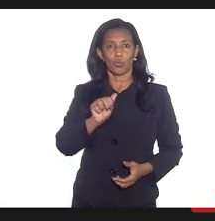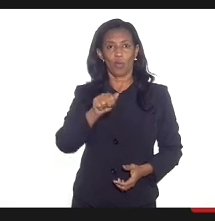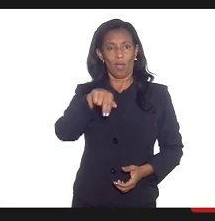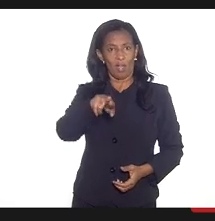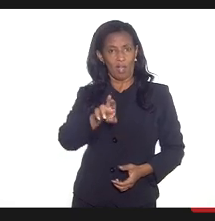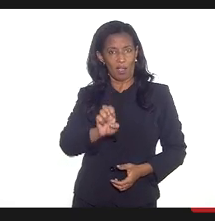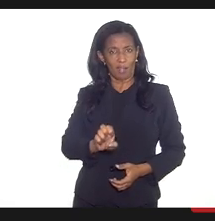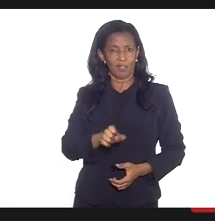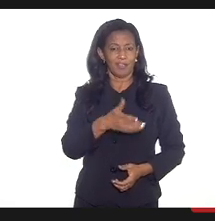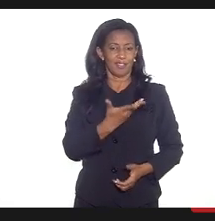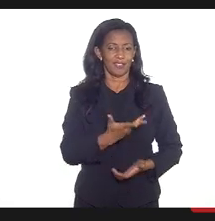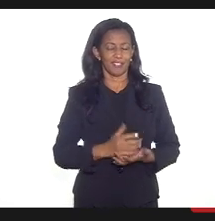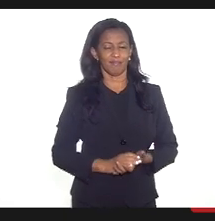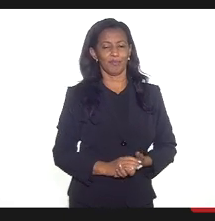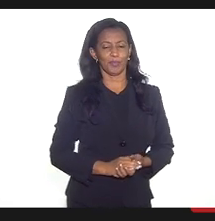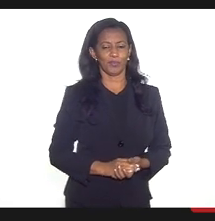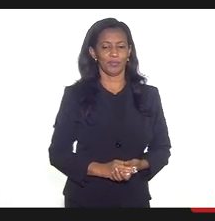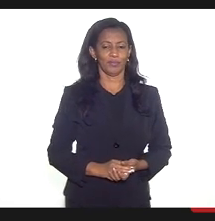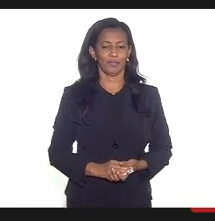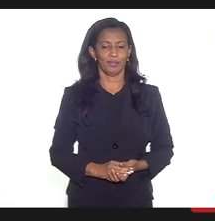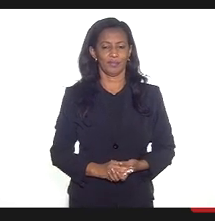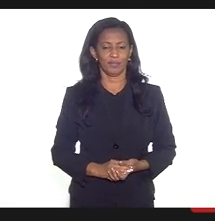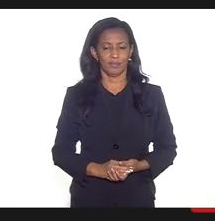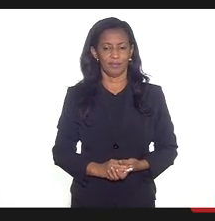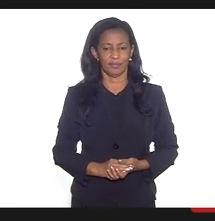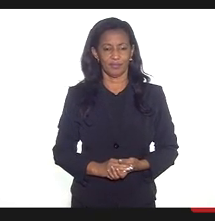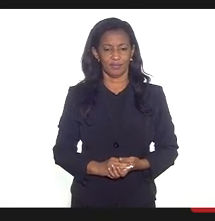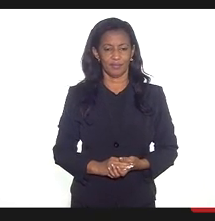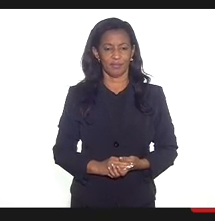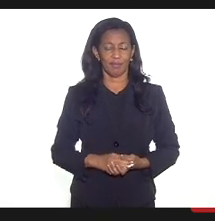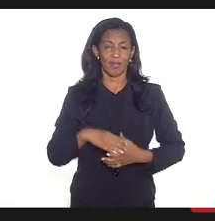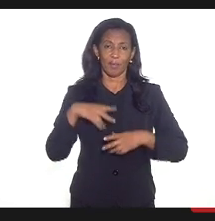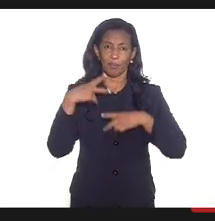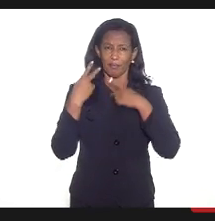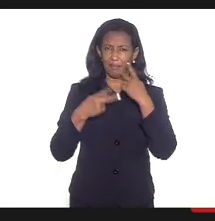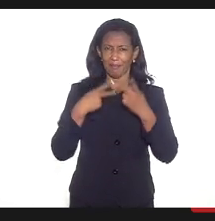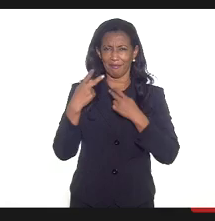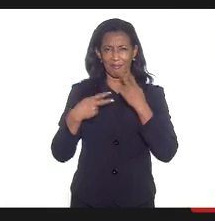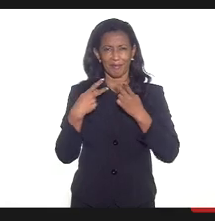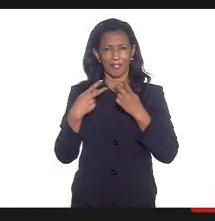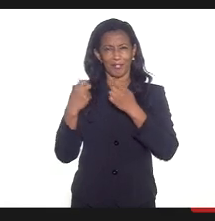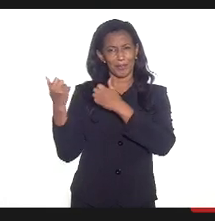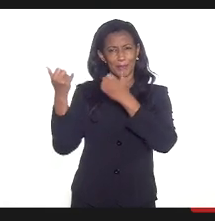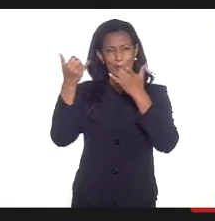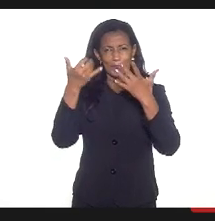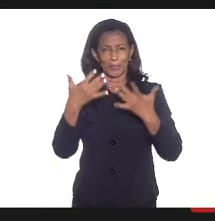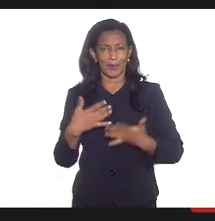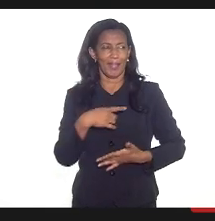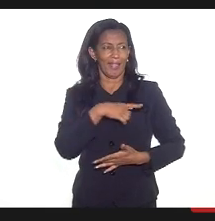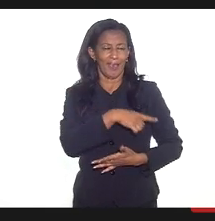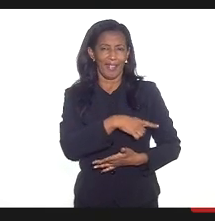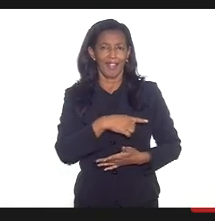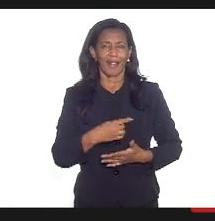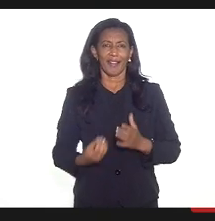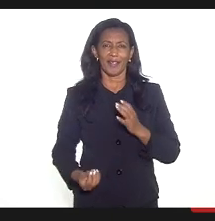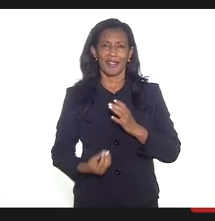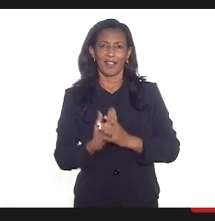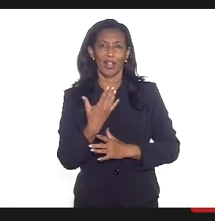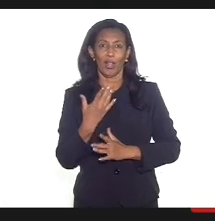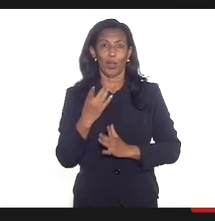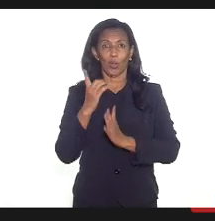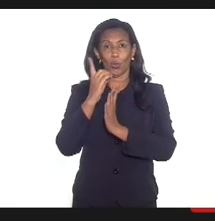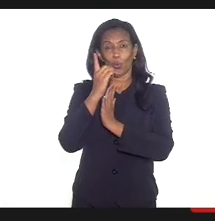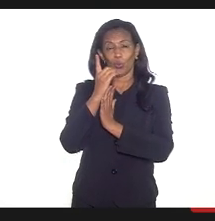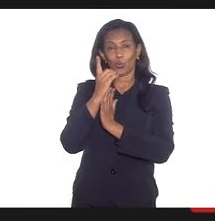Soares, nossa querida Suane, para falar para a gente. Ela que foi a idealizadora do dossiê